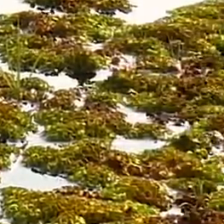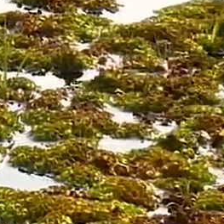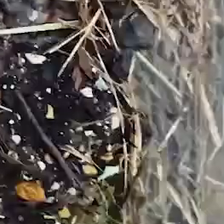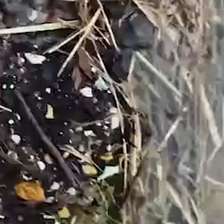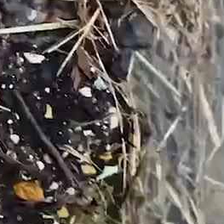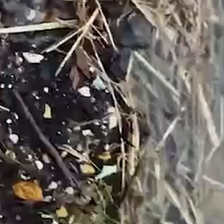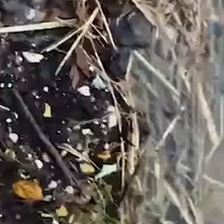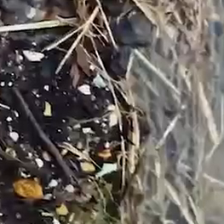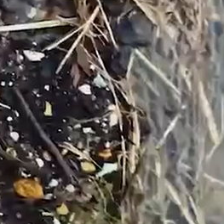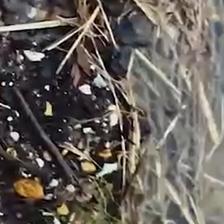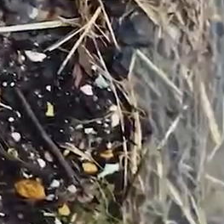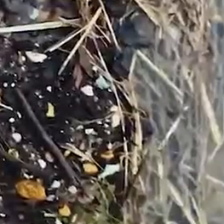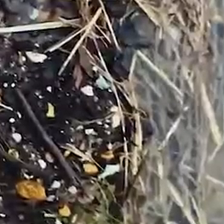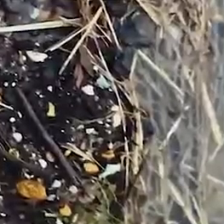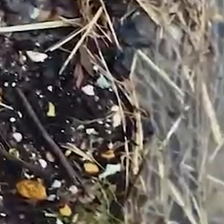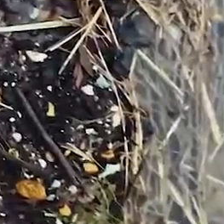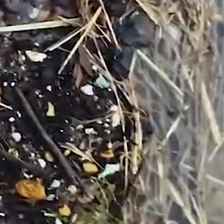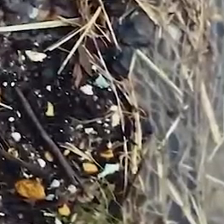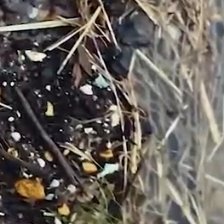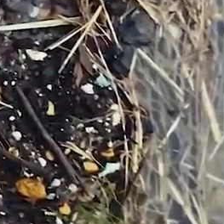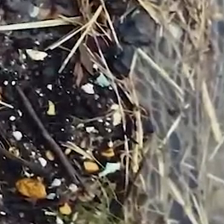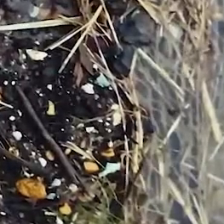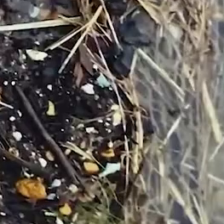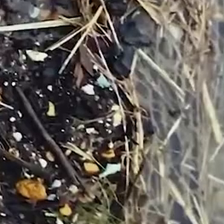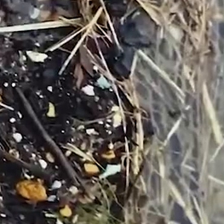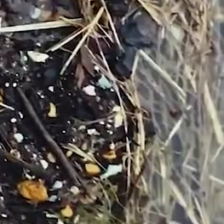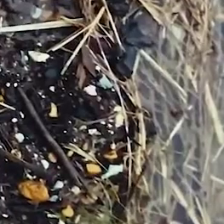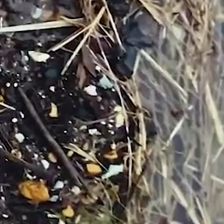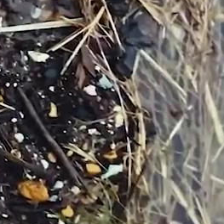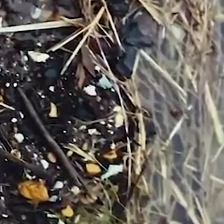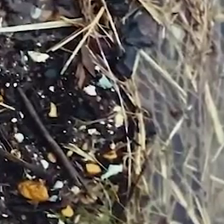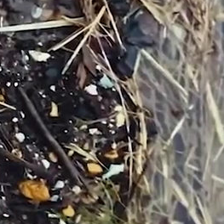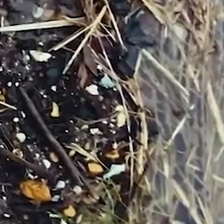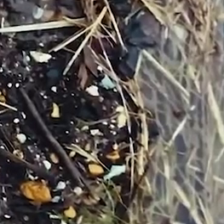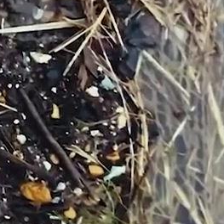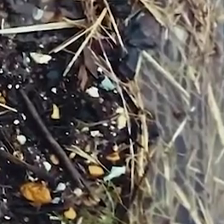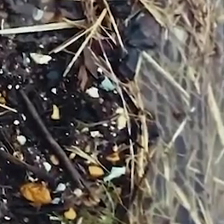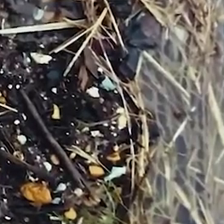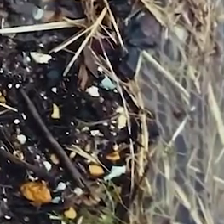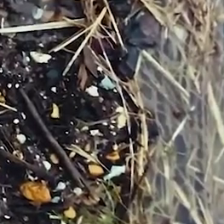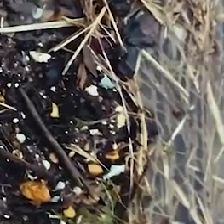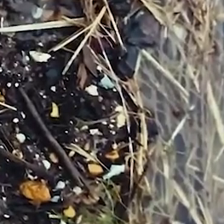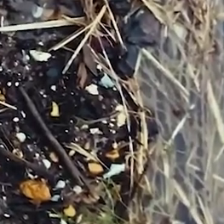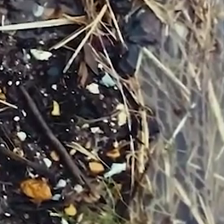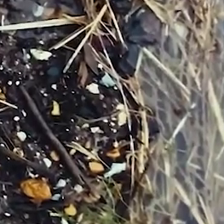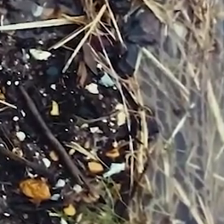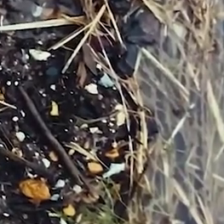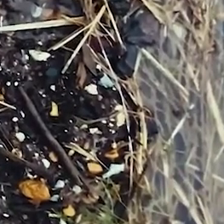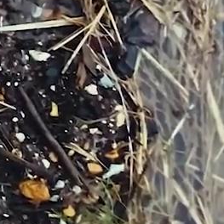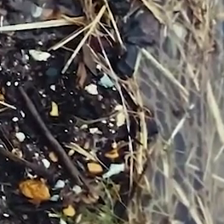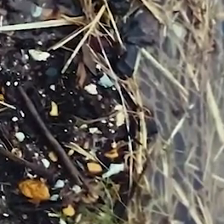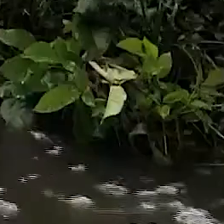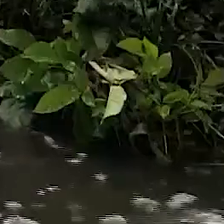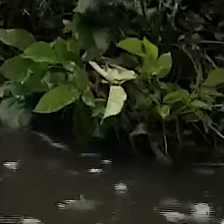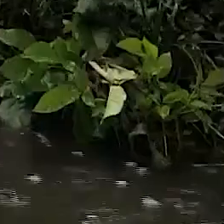de respirar e mesmo causar inundações nas cidades ao entupir os pequenos riachos durante as